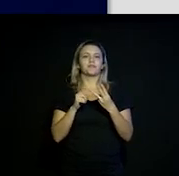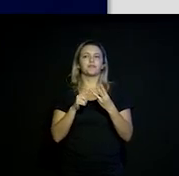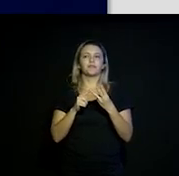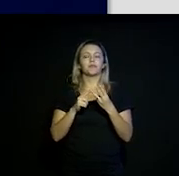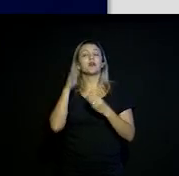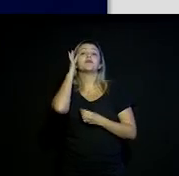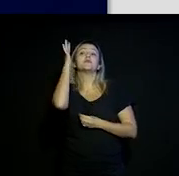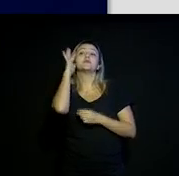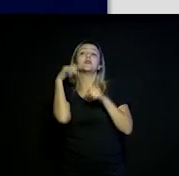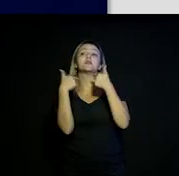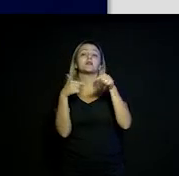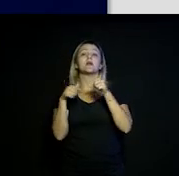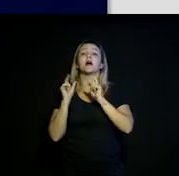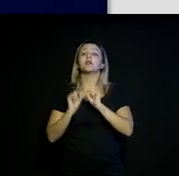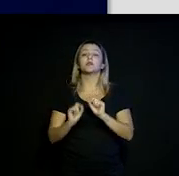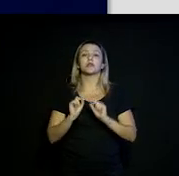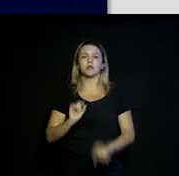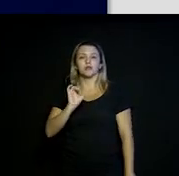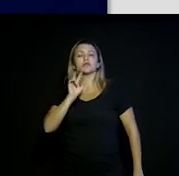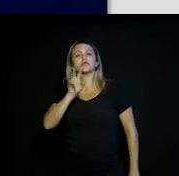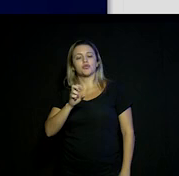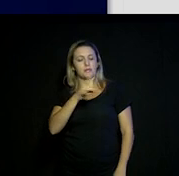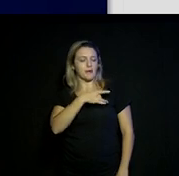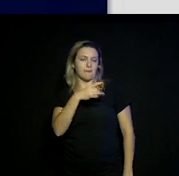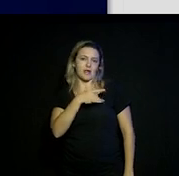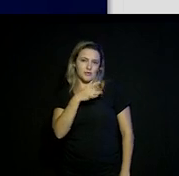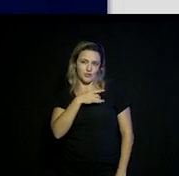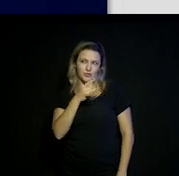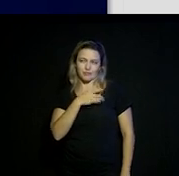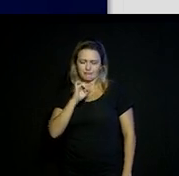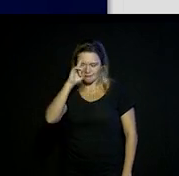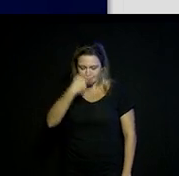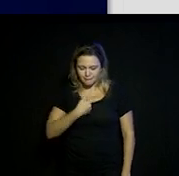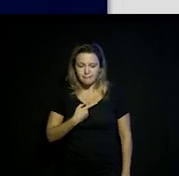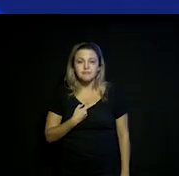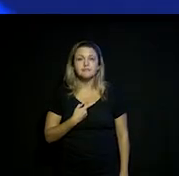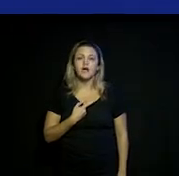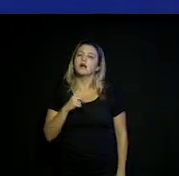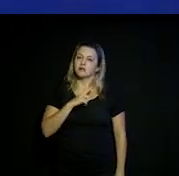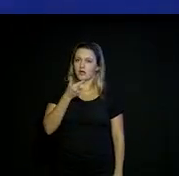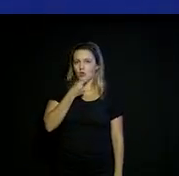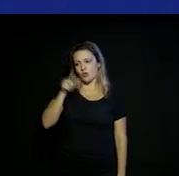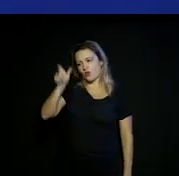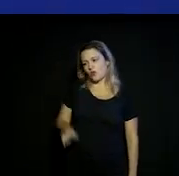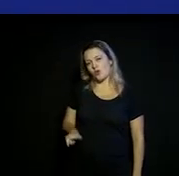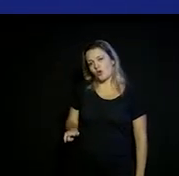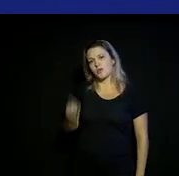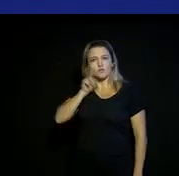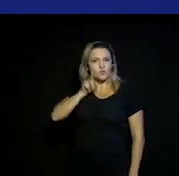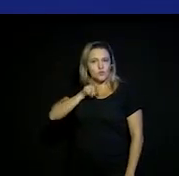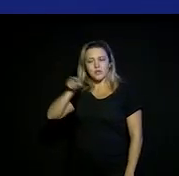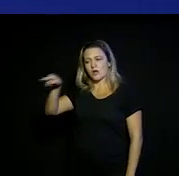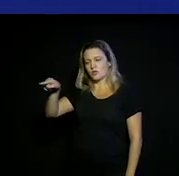Filosofia trabalha muito com esse elemento do medo da individualidade. Existe um escritor norte-americano,